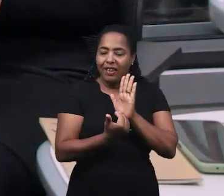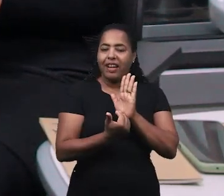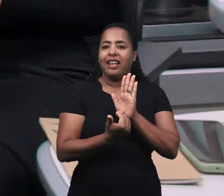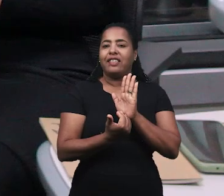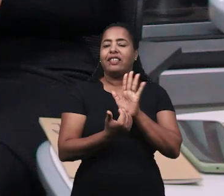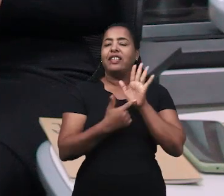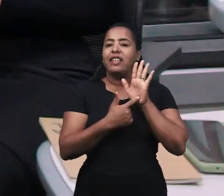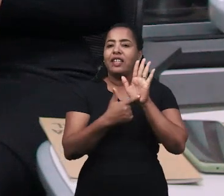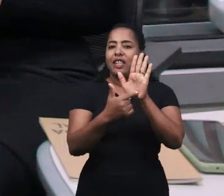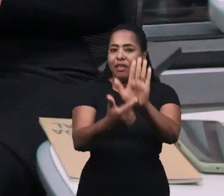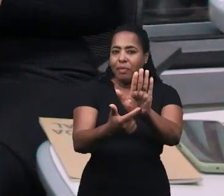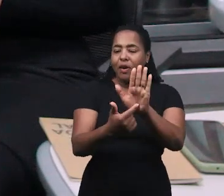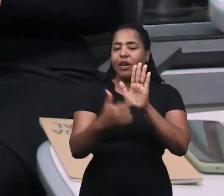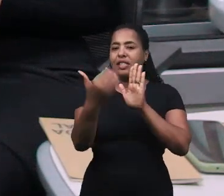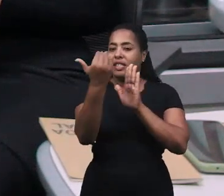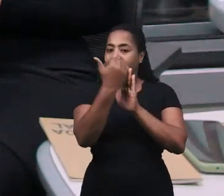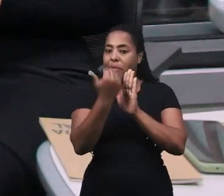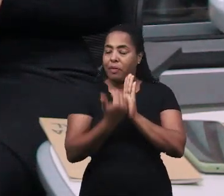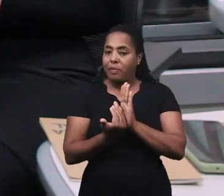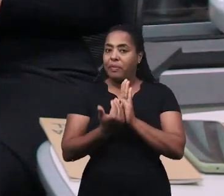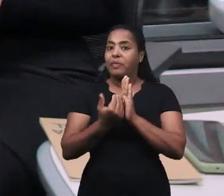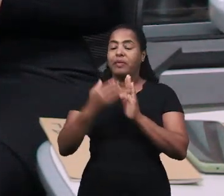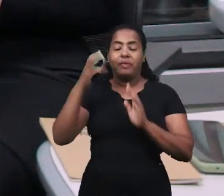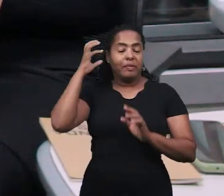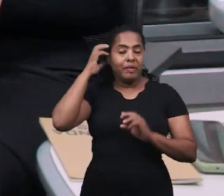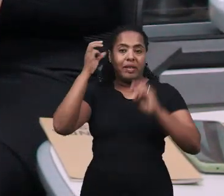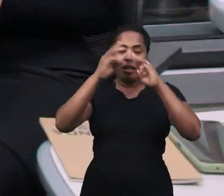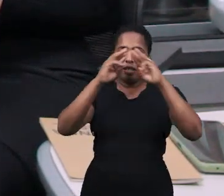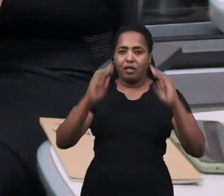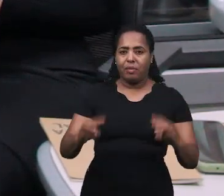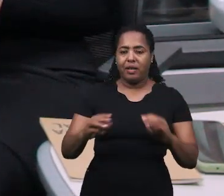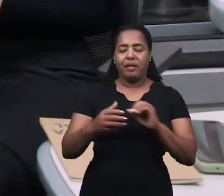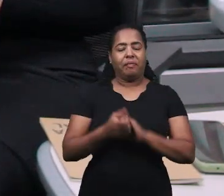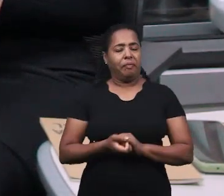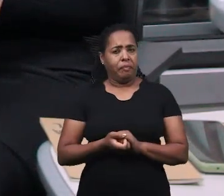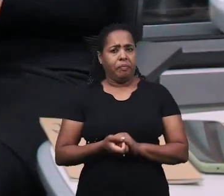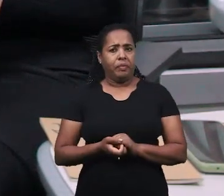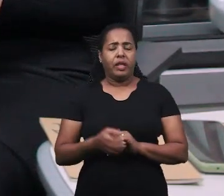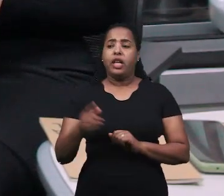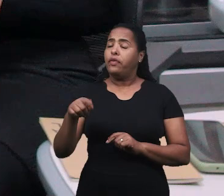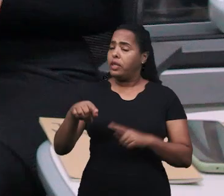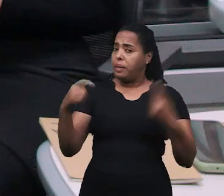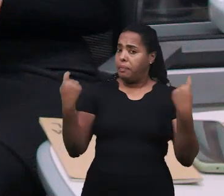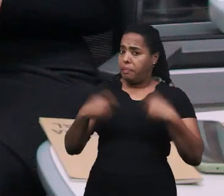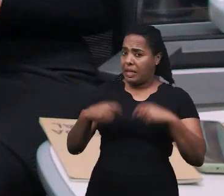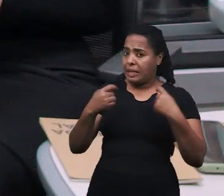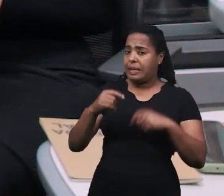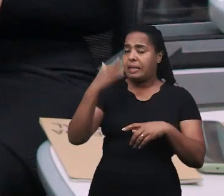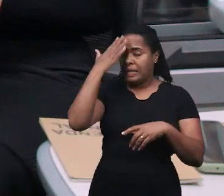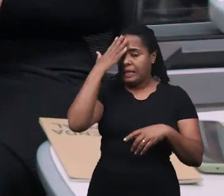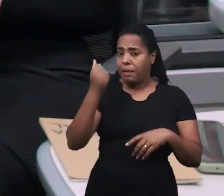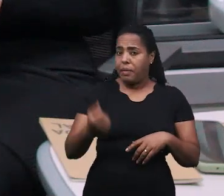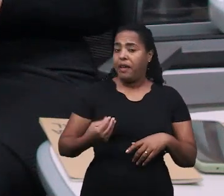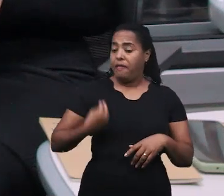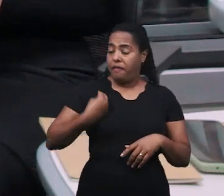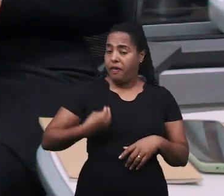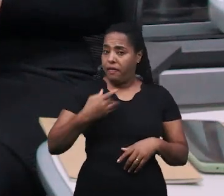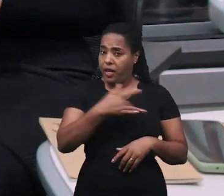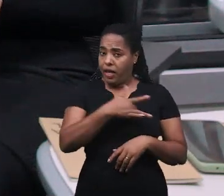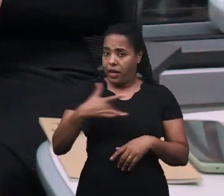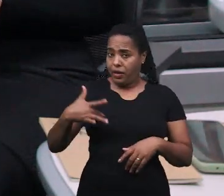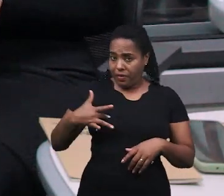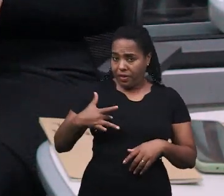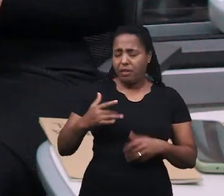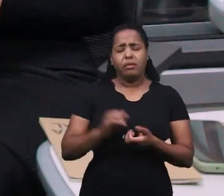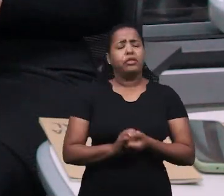quadros que aparecem na programação da Rádio Manaim. E um dos quadros é Você Precisa Saber e Viver com